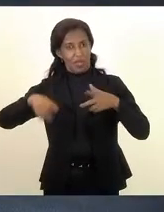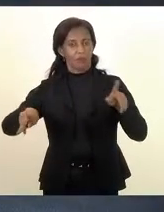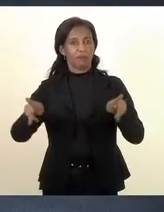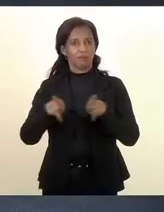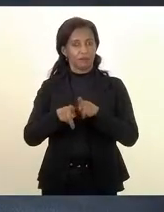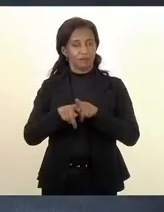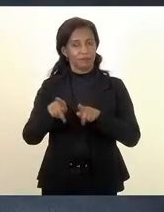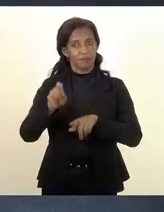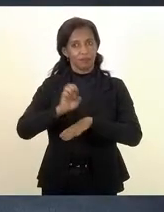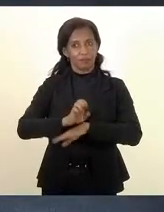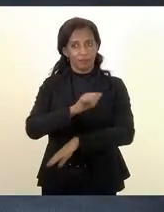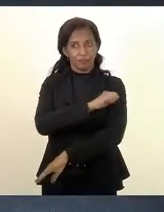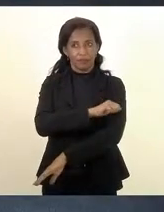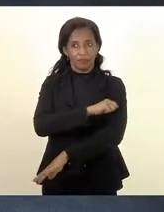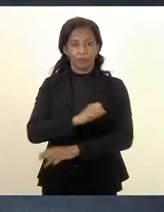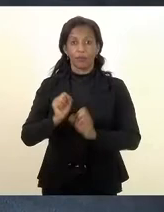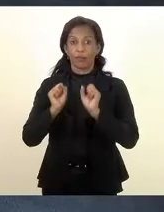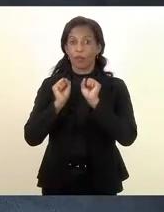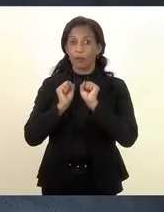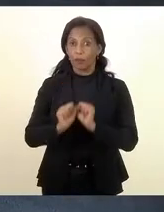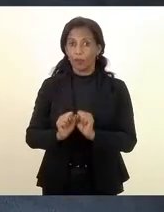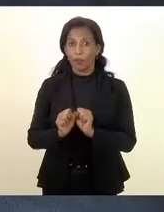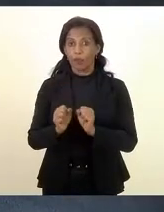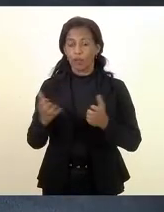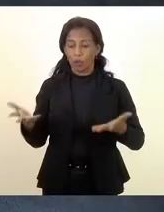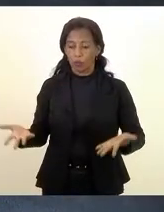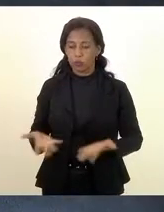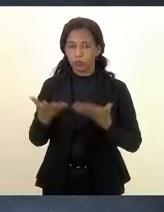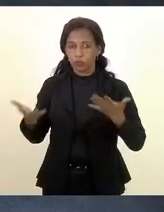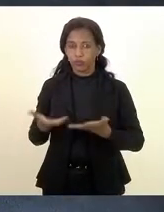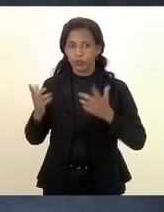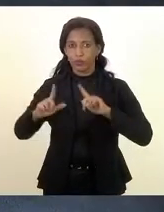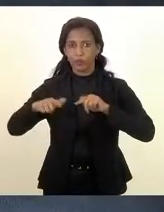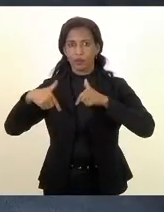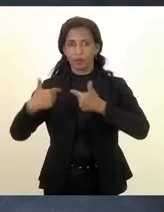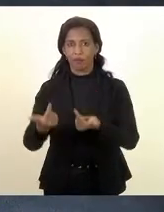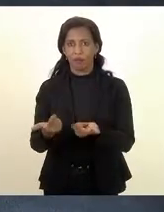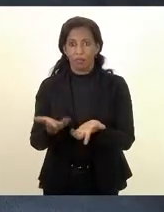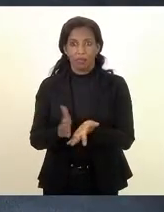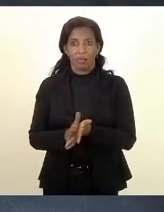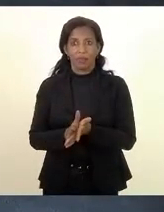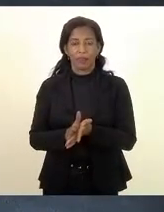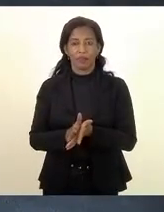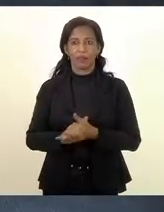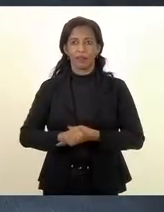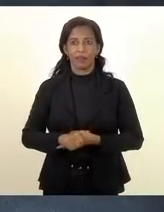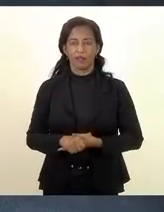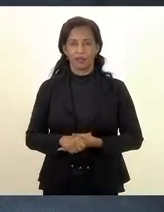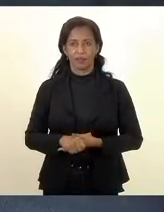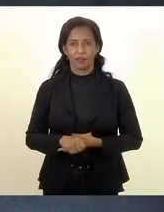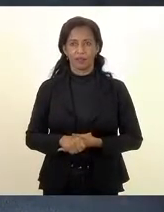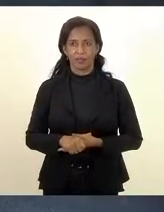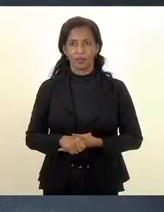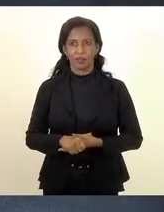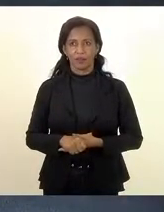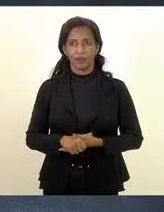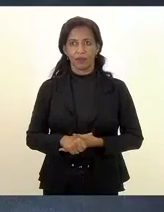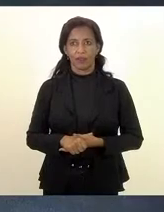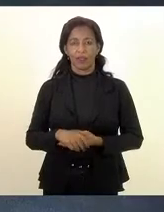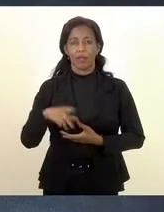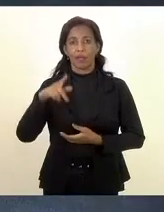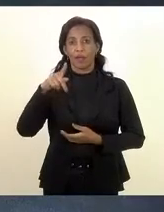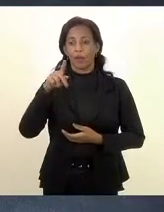Janeiro poderão promover ações na hora que poderão promover ações poderão